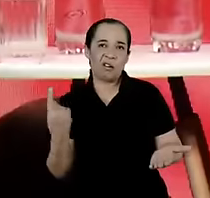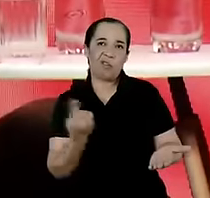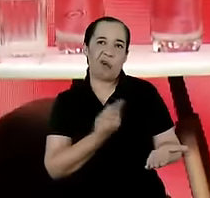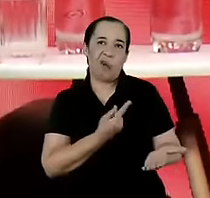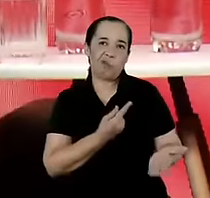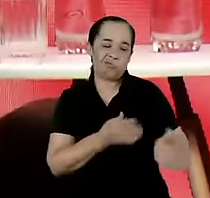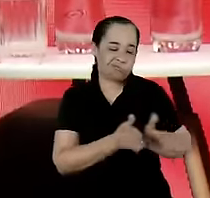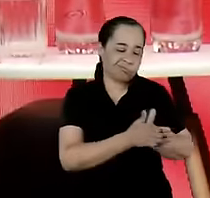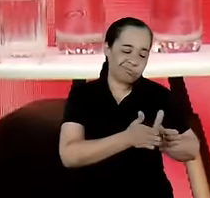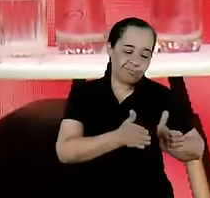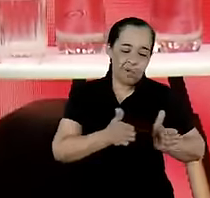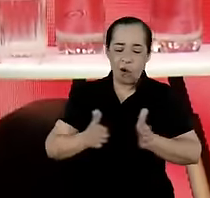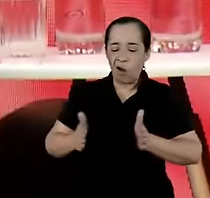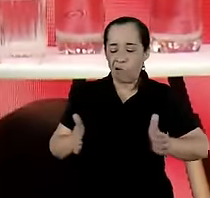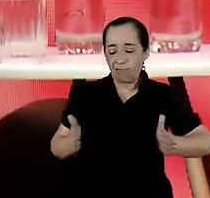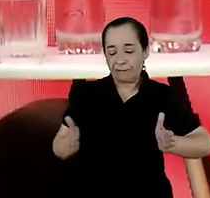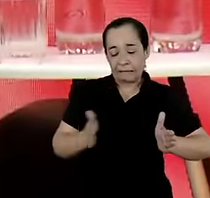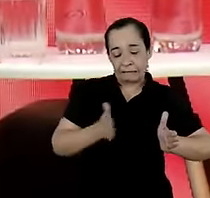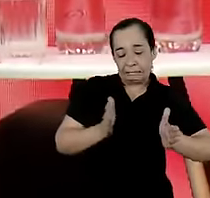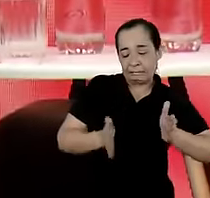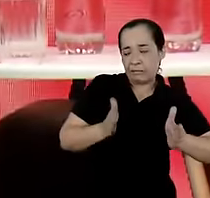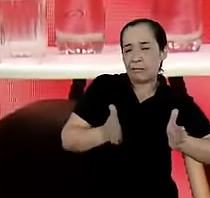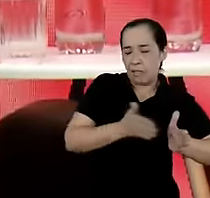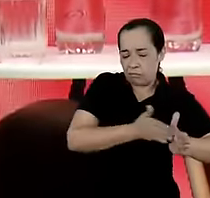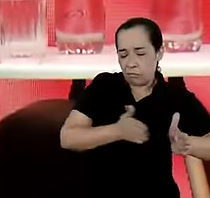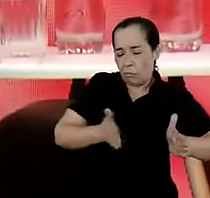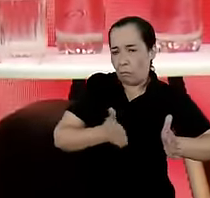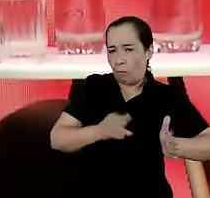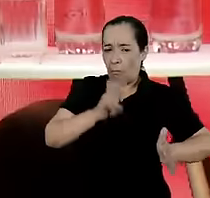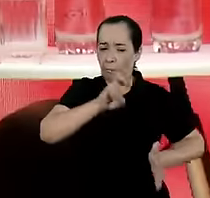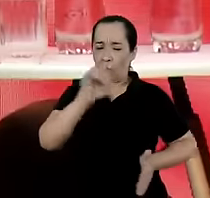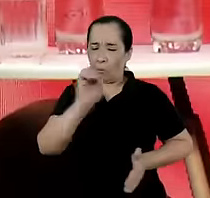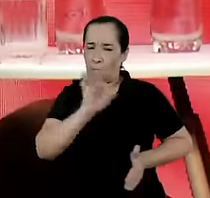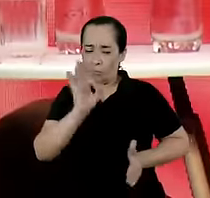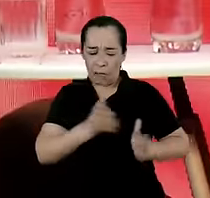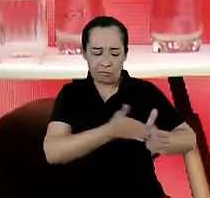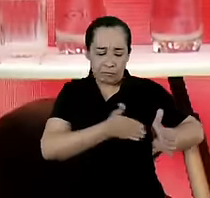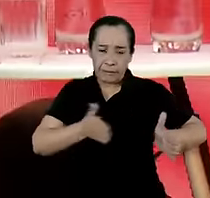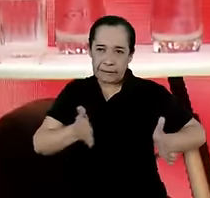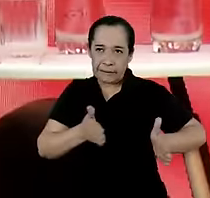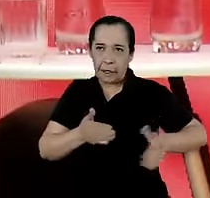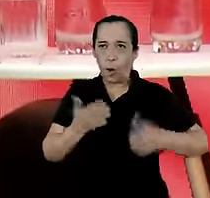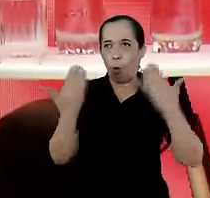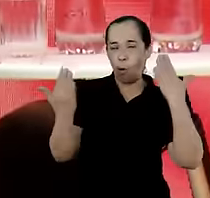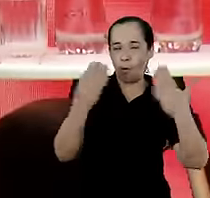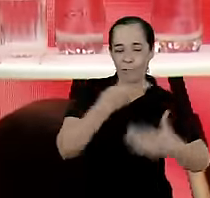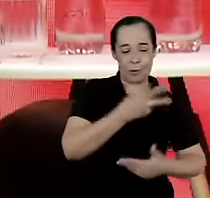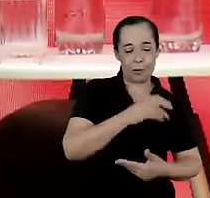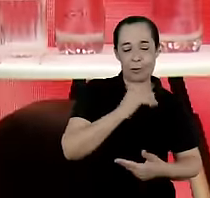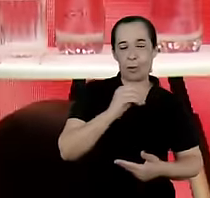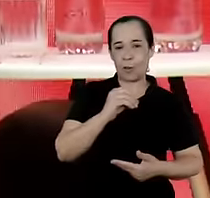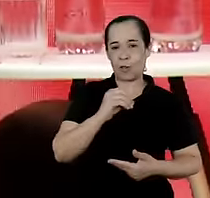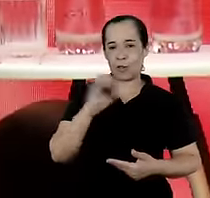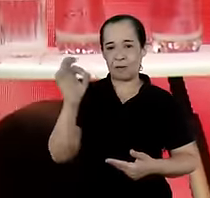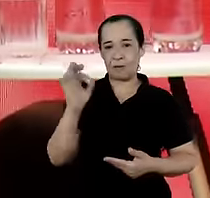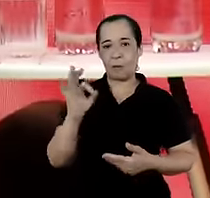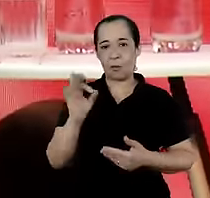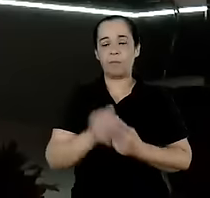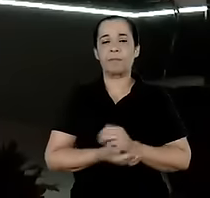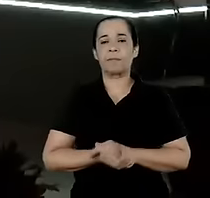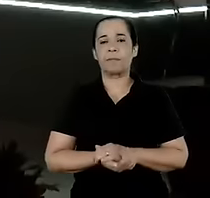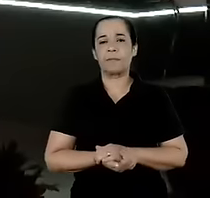tá a gente tem um fiscal muito pior que na década de 90 aí 2000 a gente tem o tema de Near shoring que bem ou mal